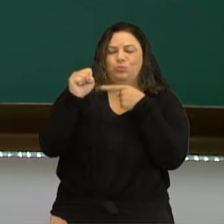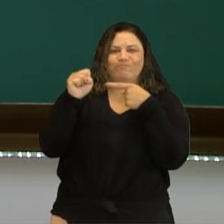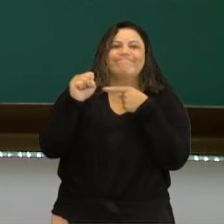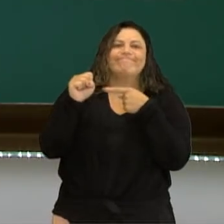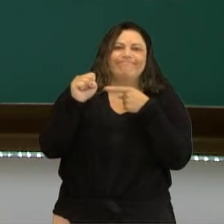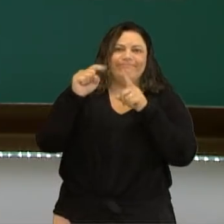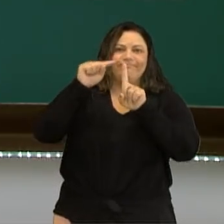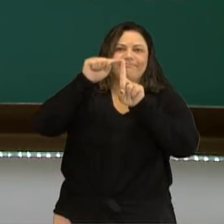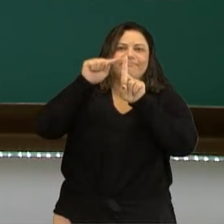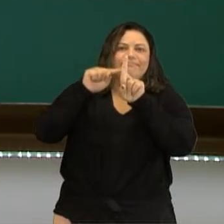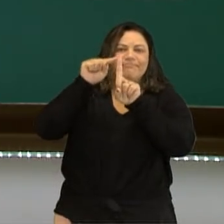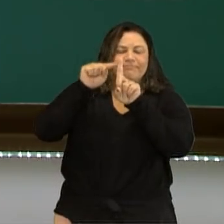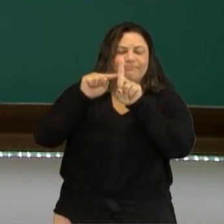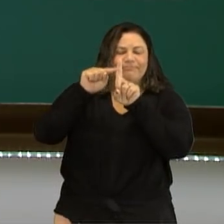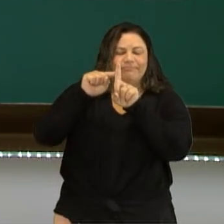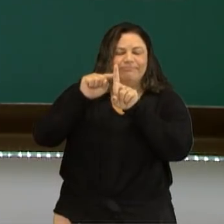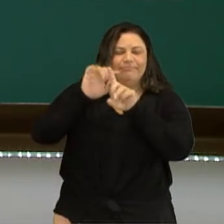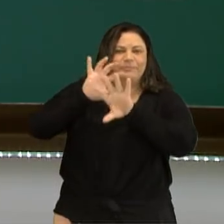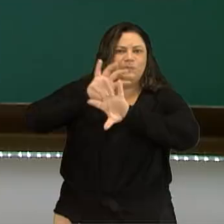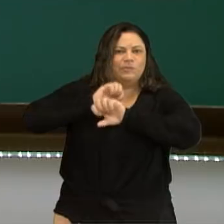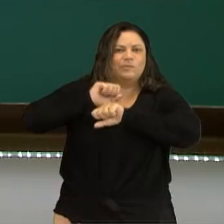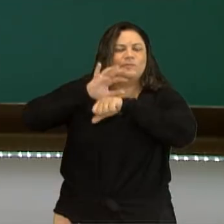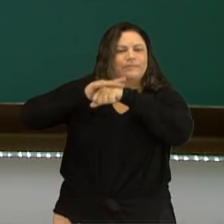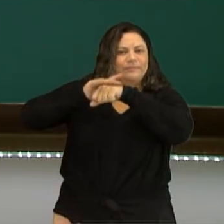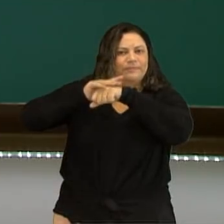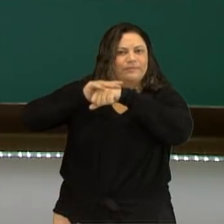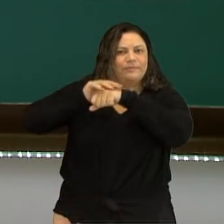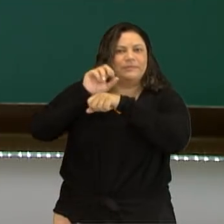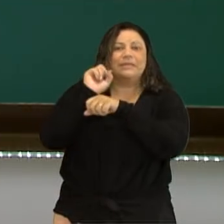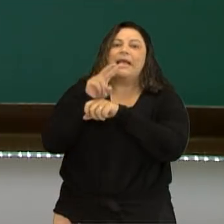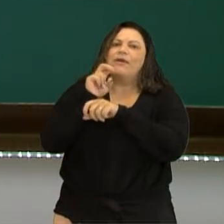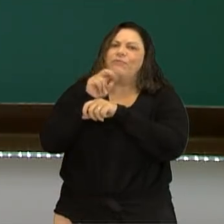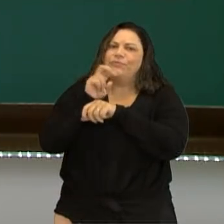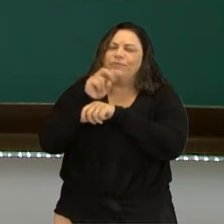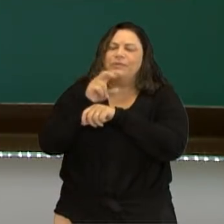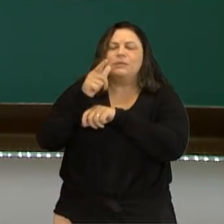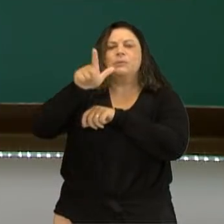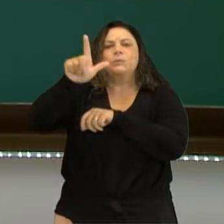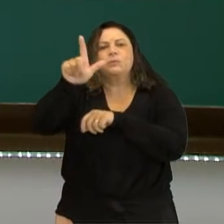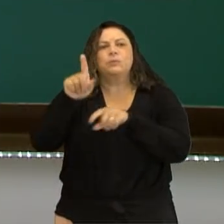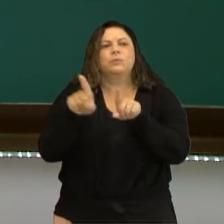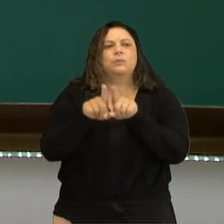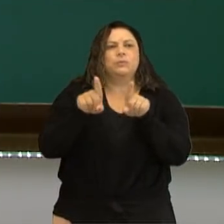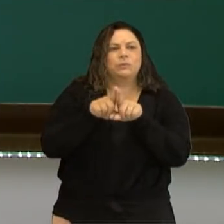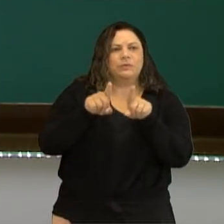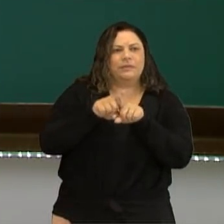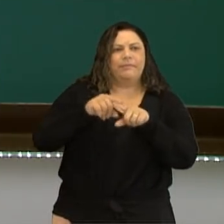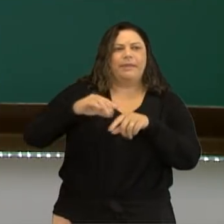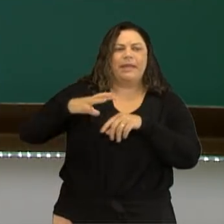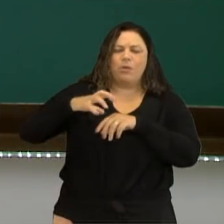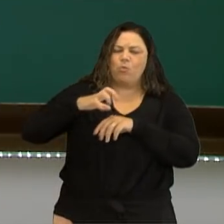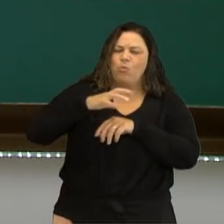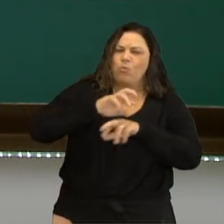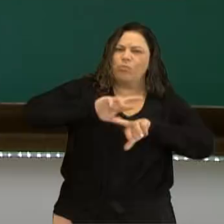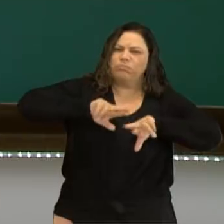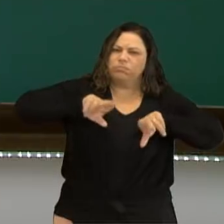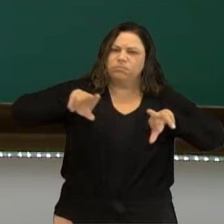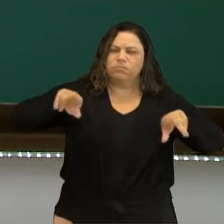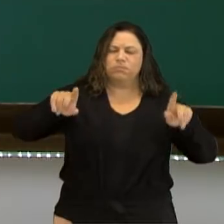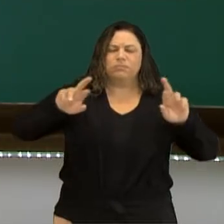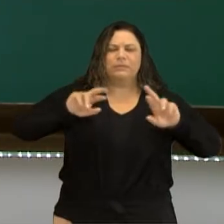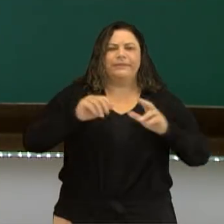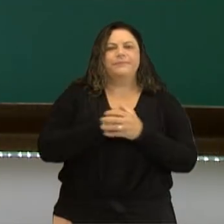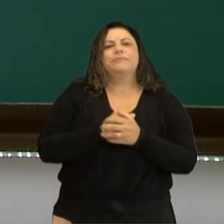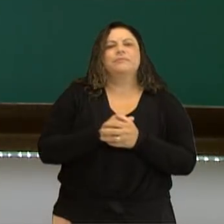causam essa doença, a meningite. Além de vírus, outros também podem, como fungos, protozoários e eumintos, que